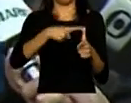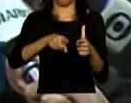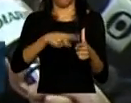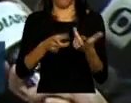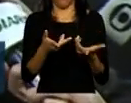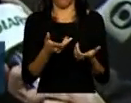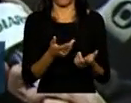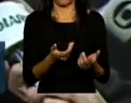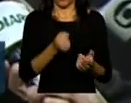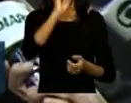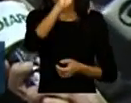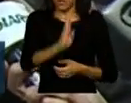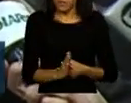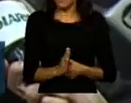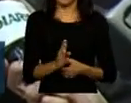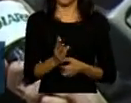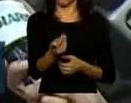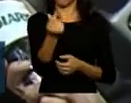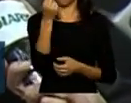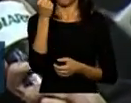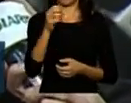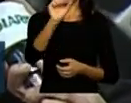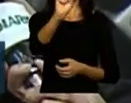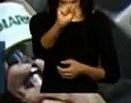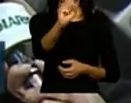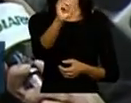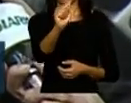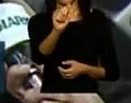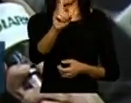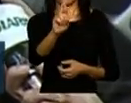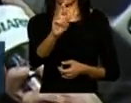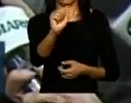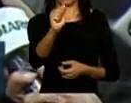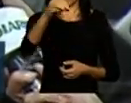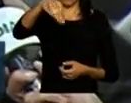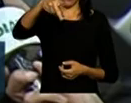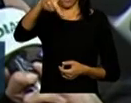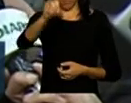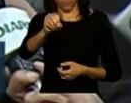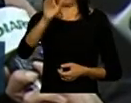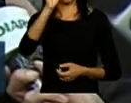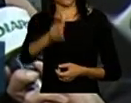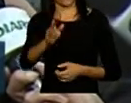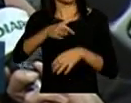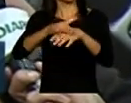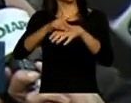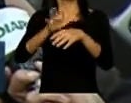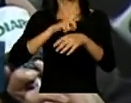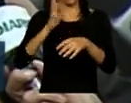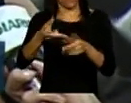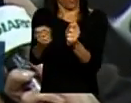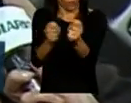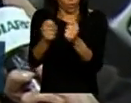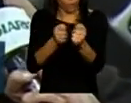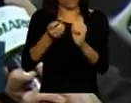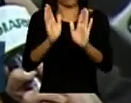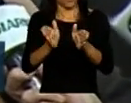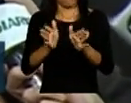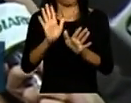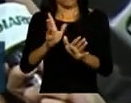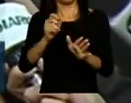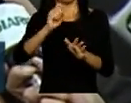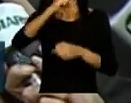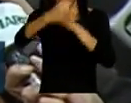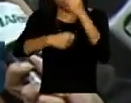Brasil tem considerado o sarampo como uma doença em controle no nosso país mas nós nos últimos anos todo ano nós tivemos